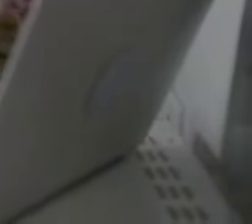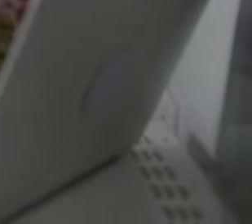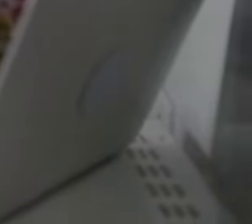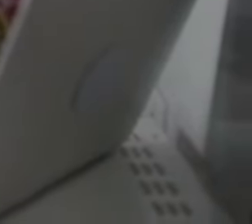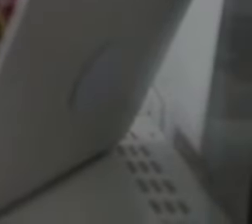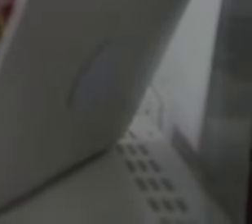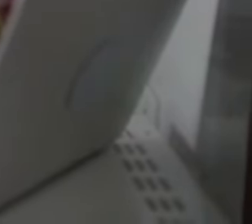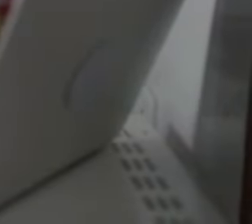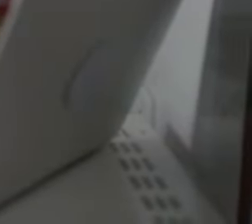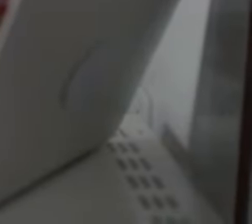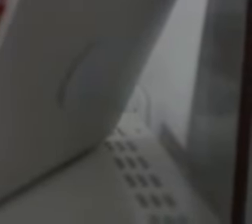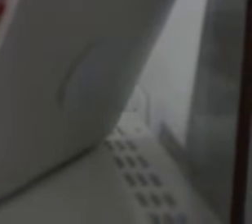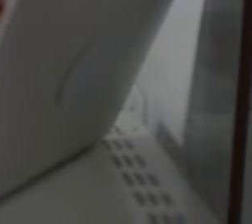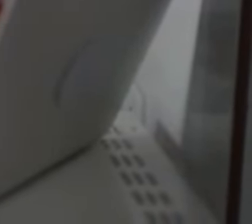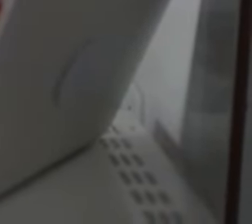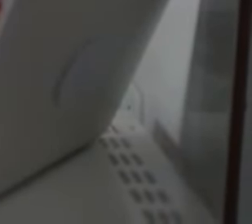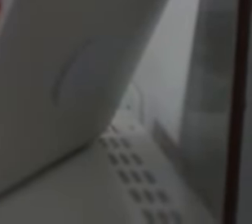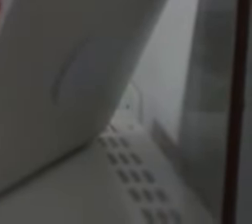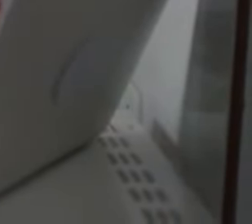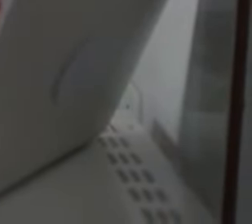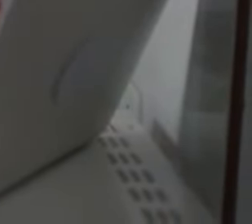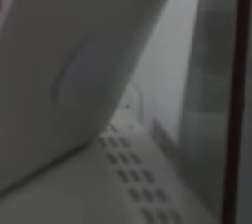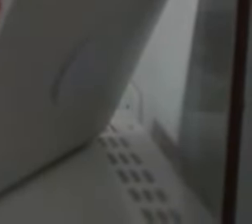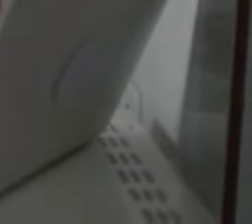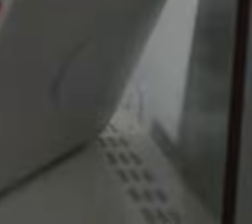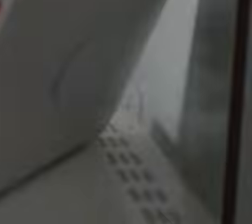Bradesco, acredite no futuro.